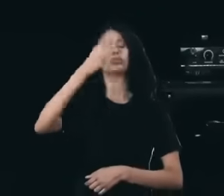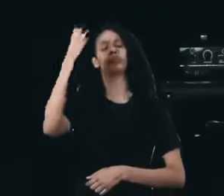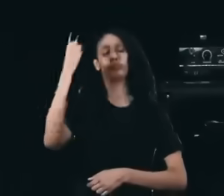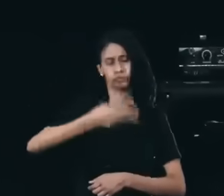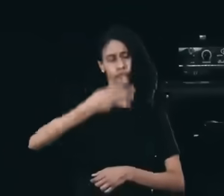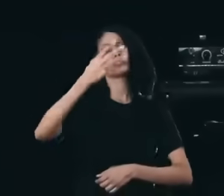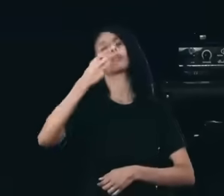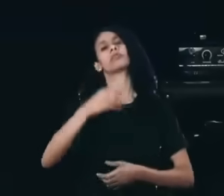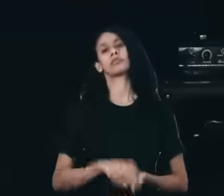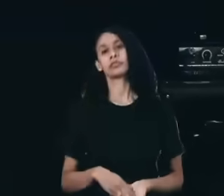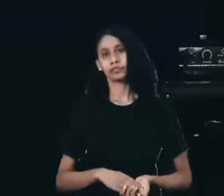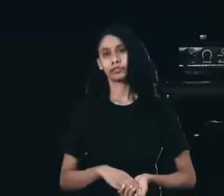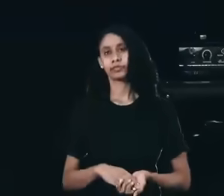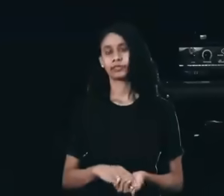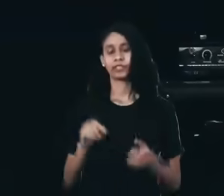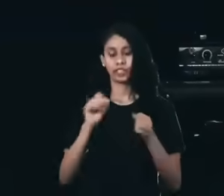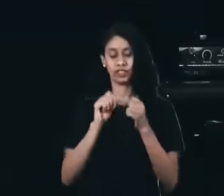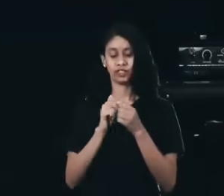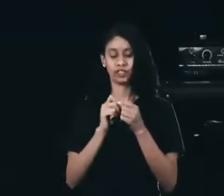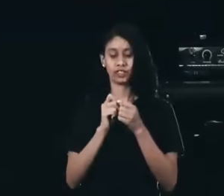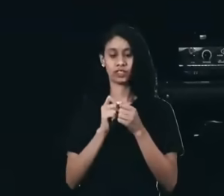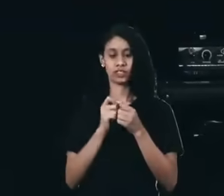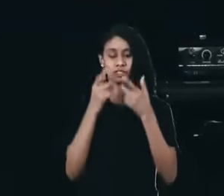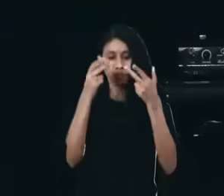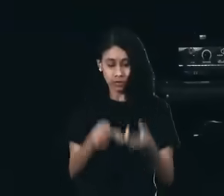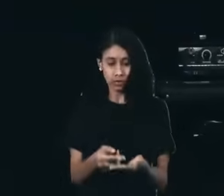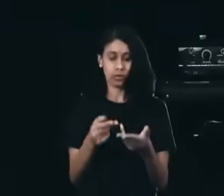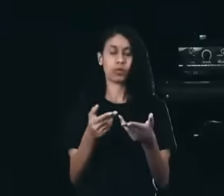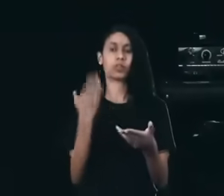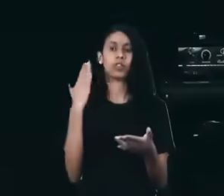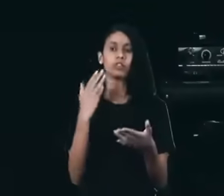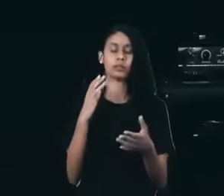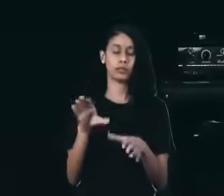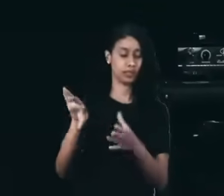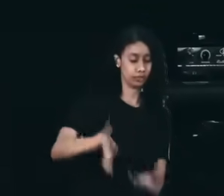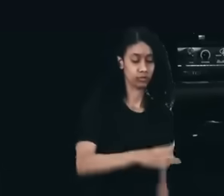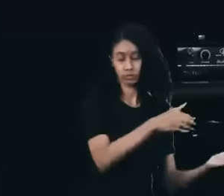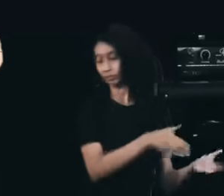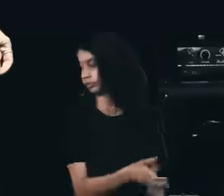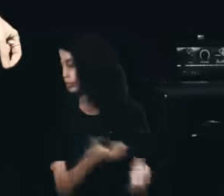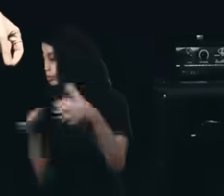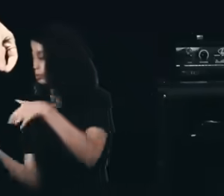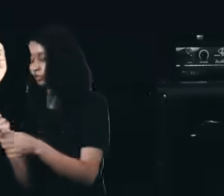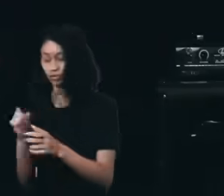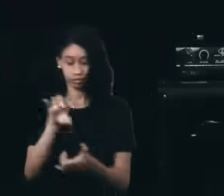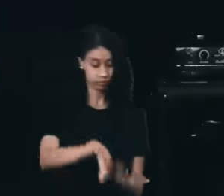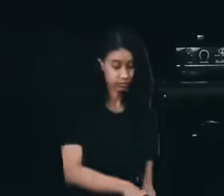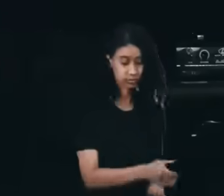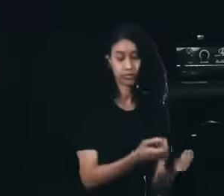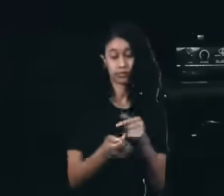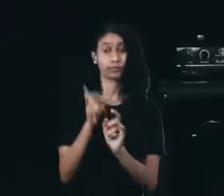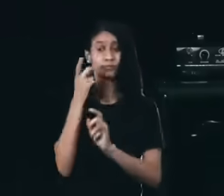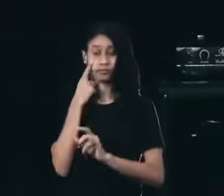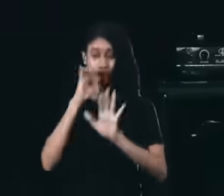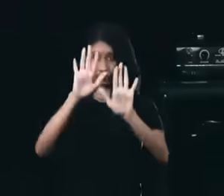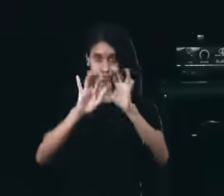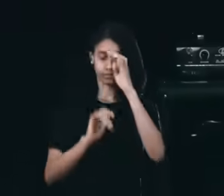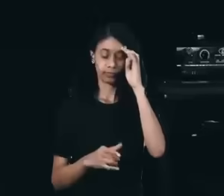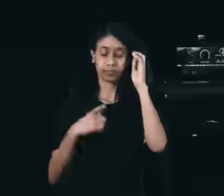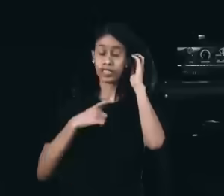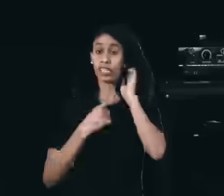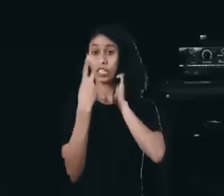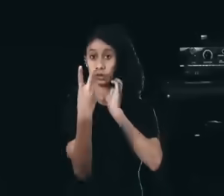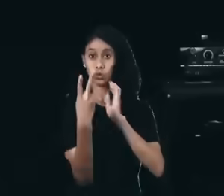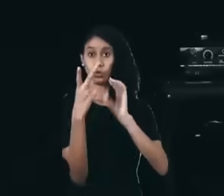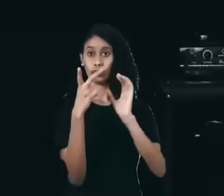pastora, ela fez igual aqueles poços que você botava o cântaro, uma cordinha, jogava e pegava? Presta atenção, existiam